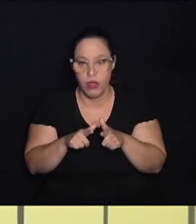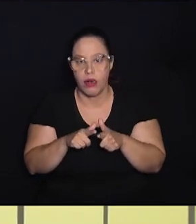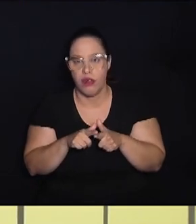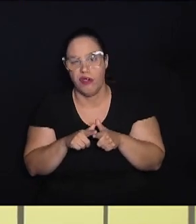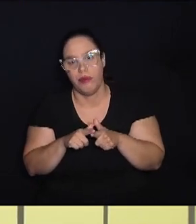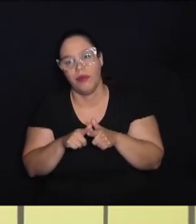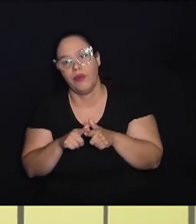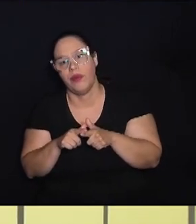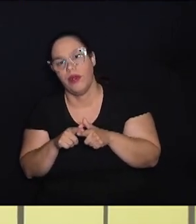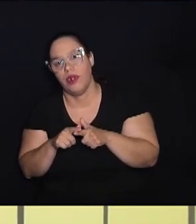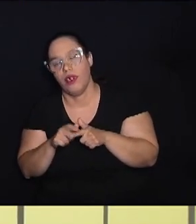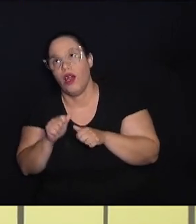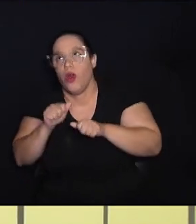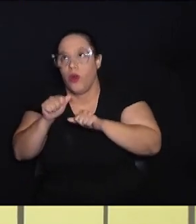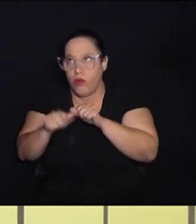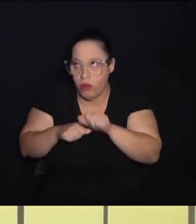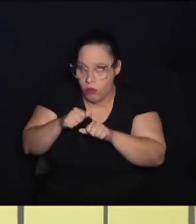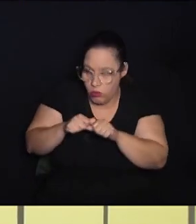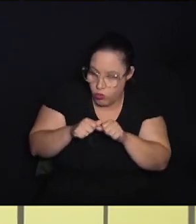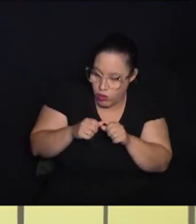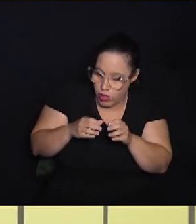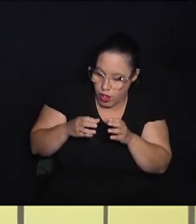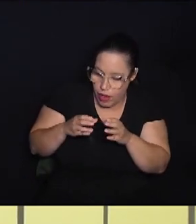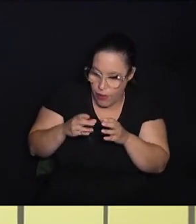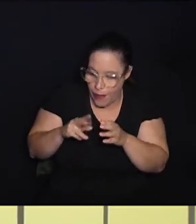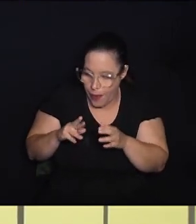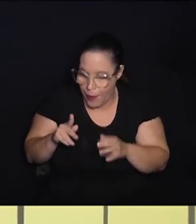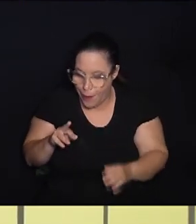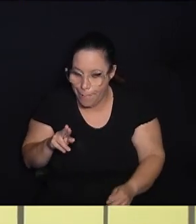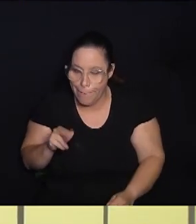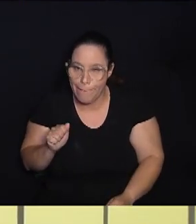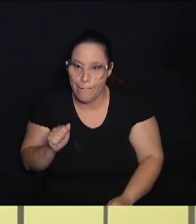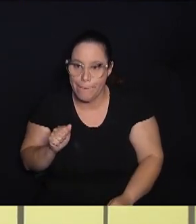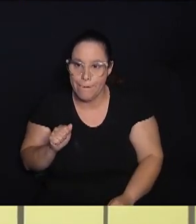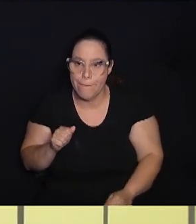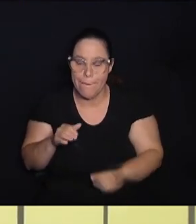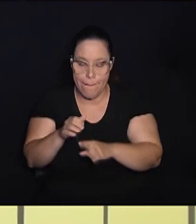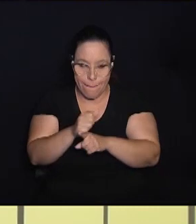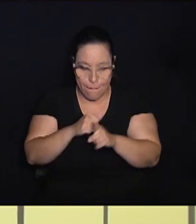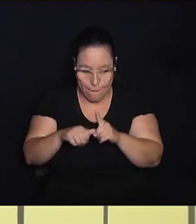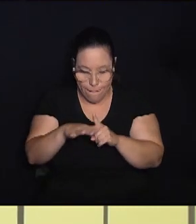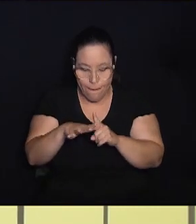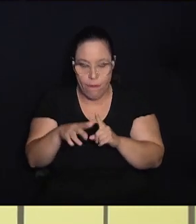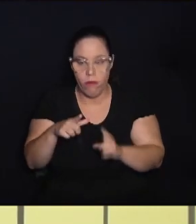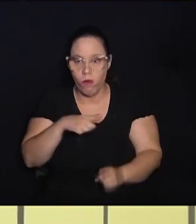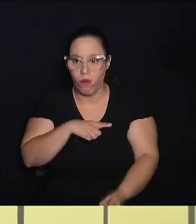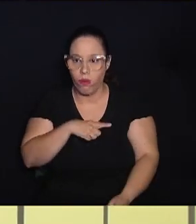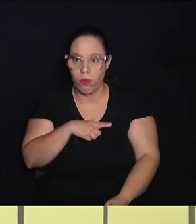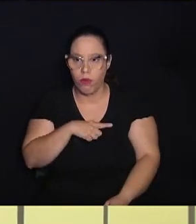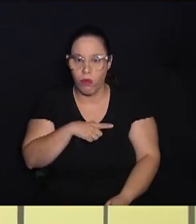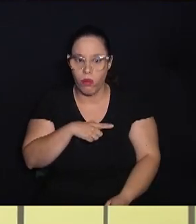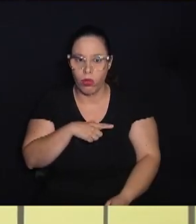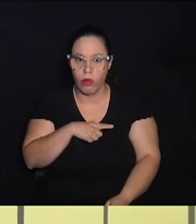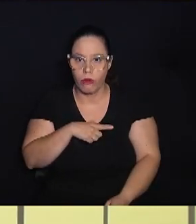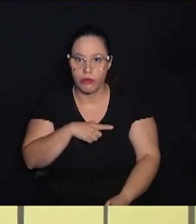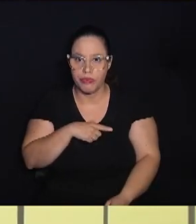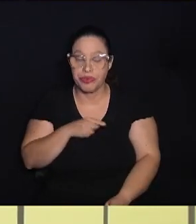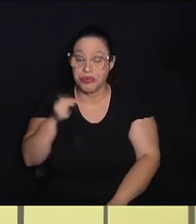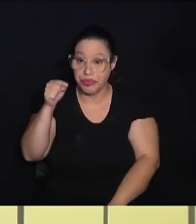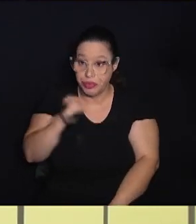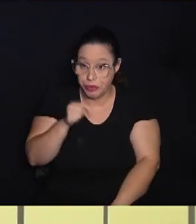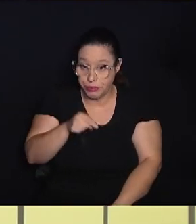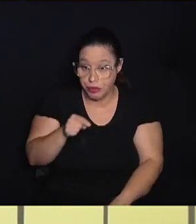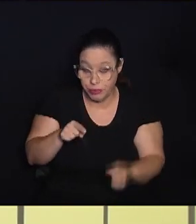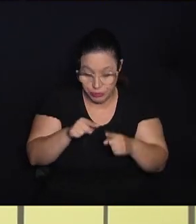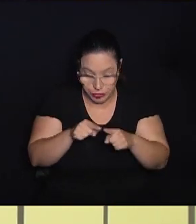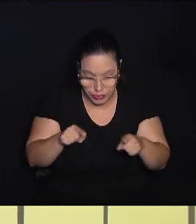o que que uma obra significa pela discussão que a sociedade tem em torno daquilo né com certeza então a gente nesse quadrinho em específico a gente